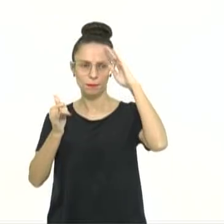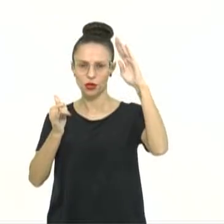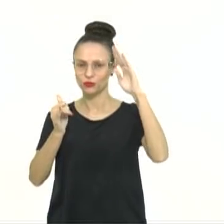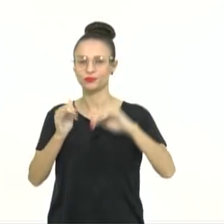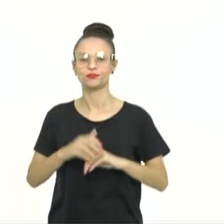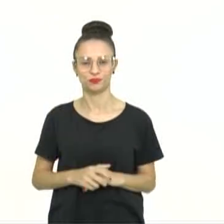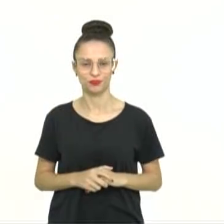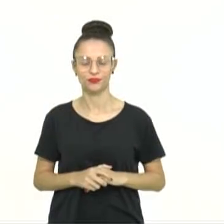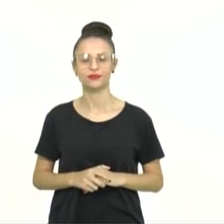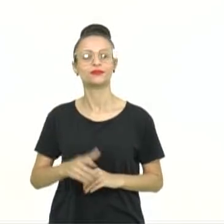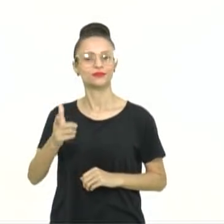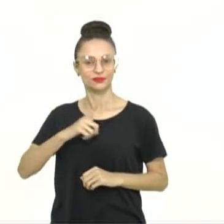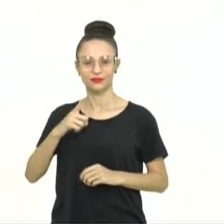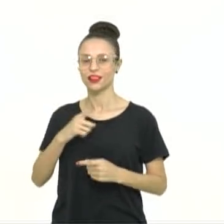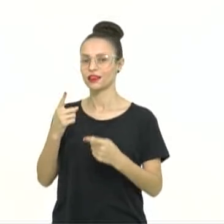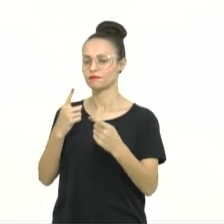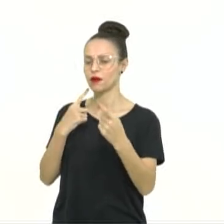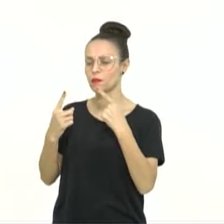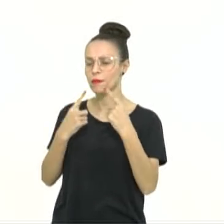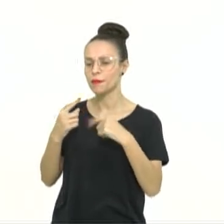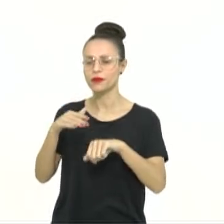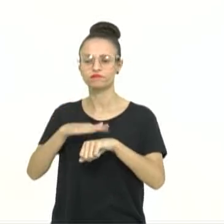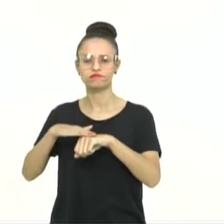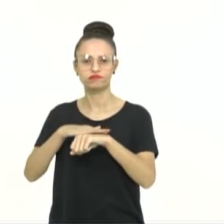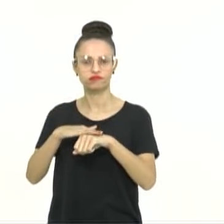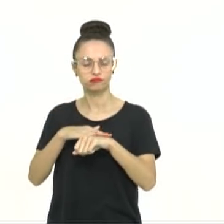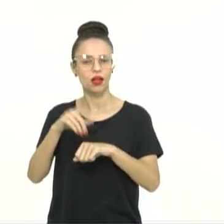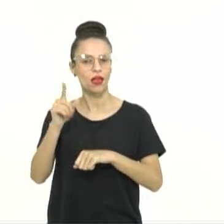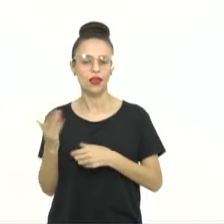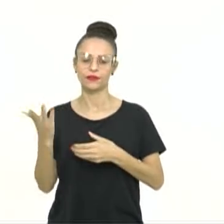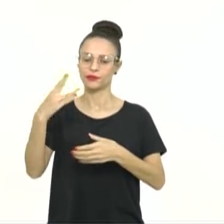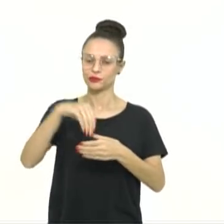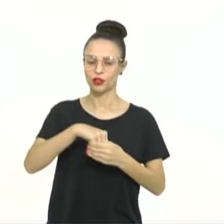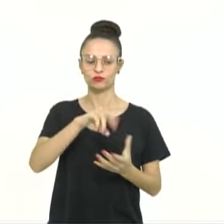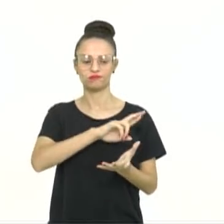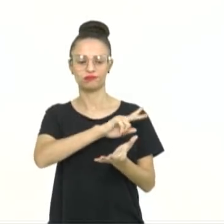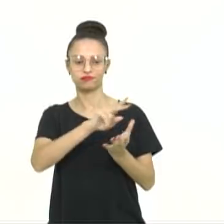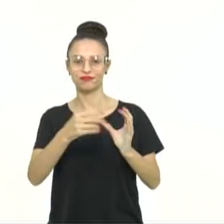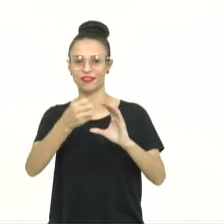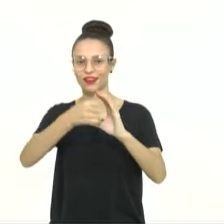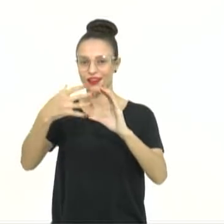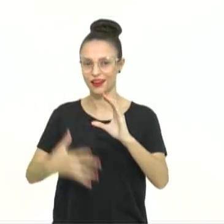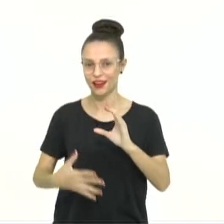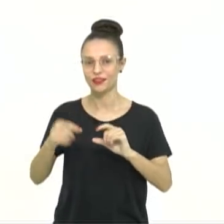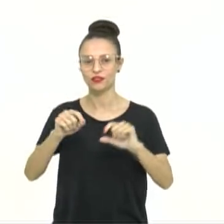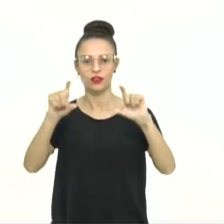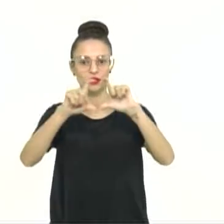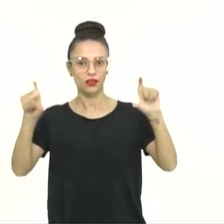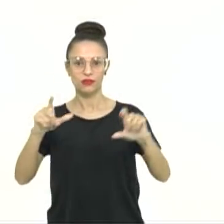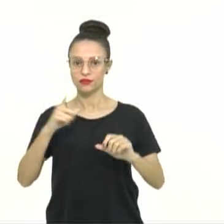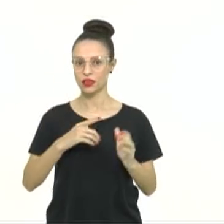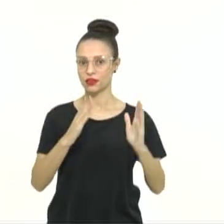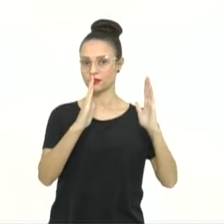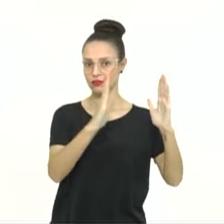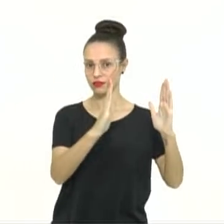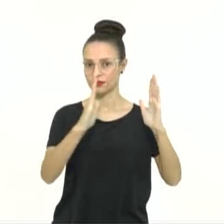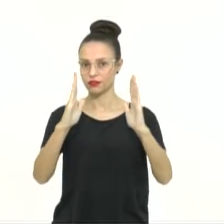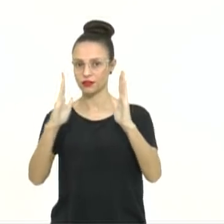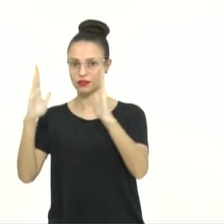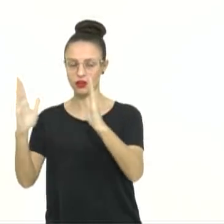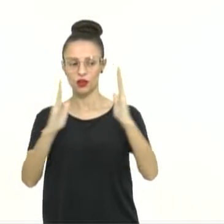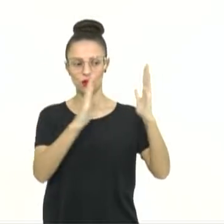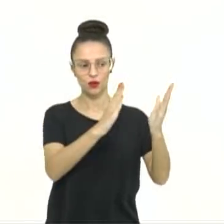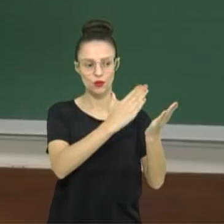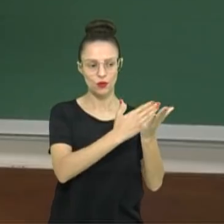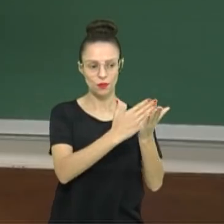nos diálogos um dos seus elementos constituintes, apresentando começo, meio e fim.